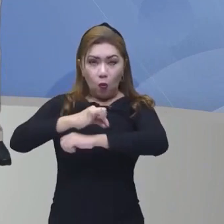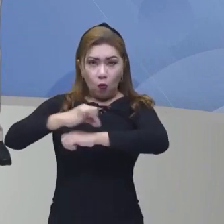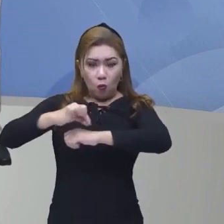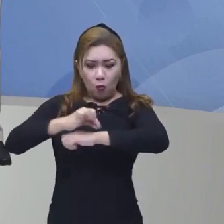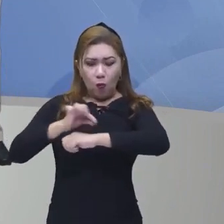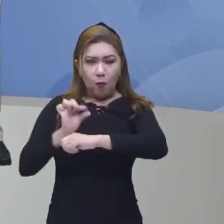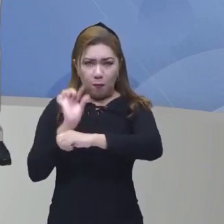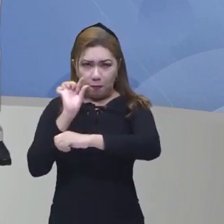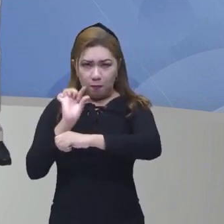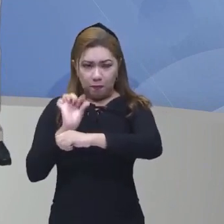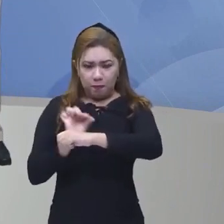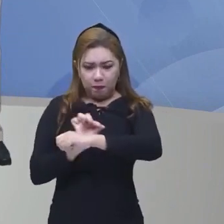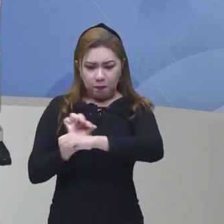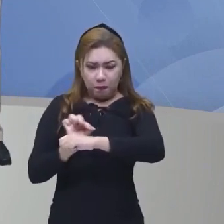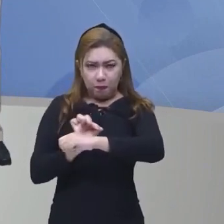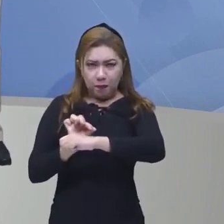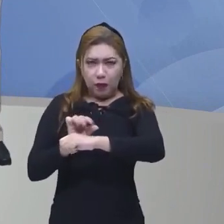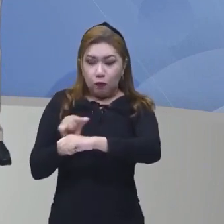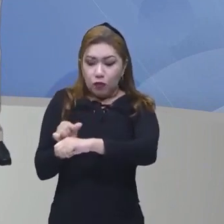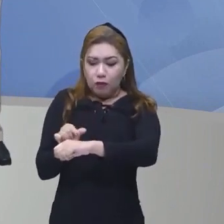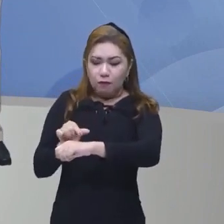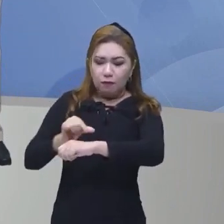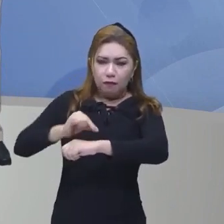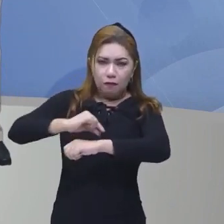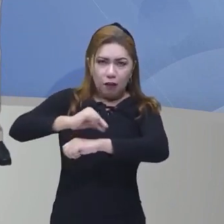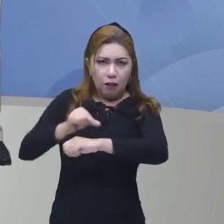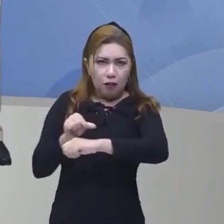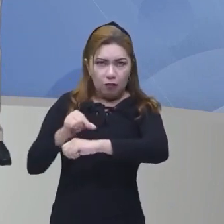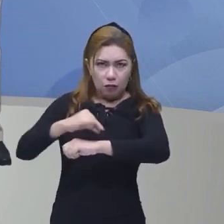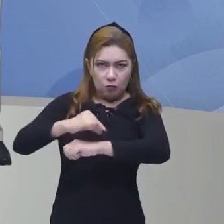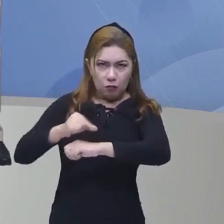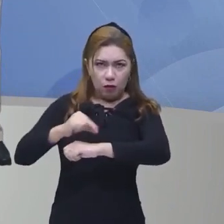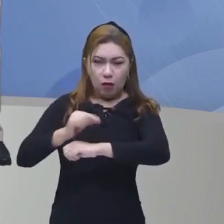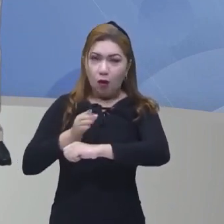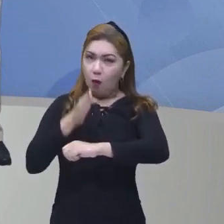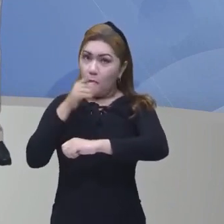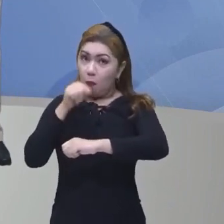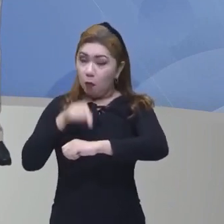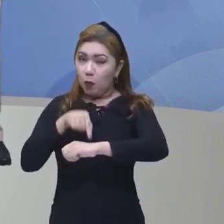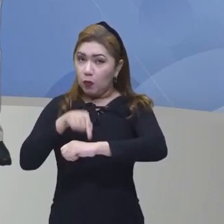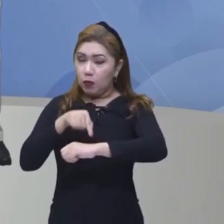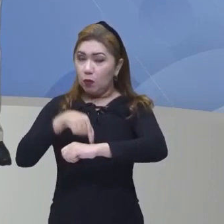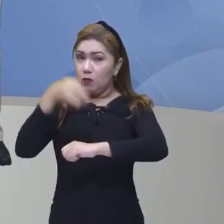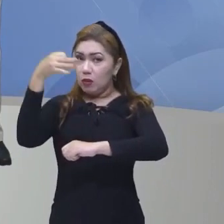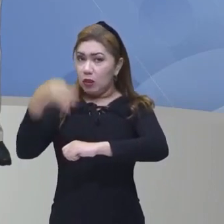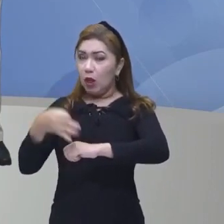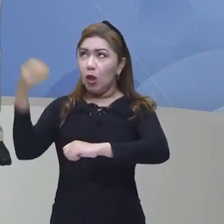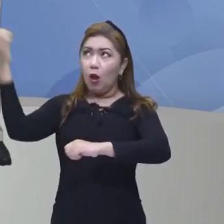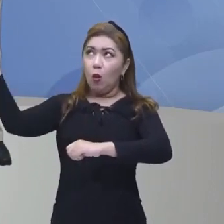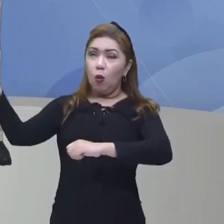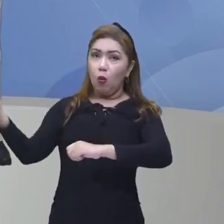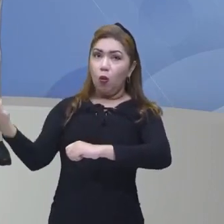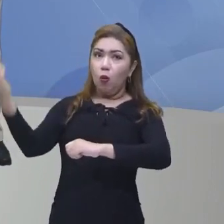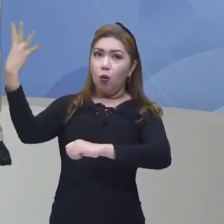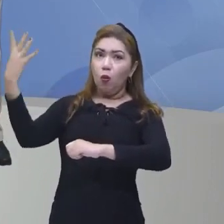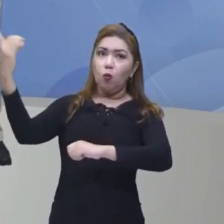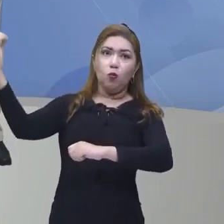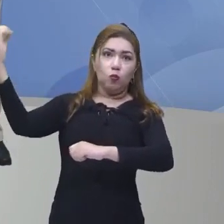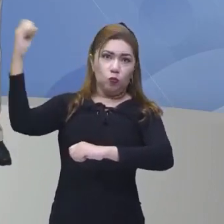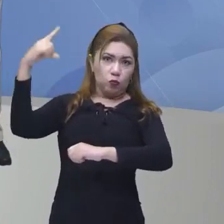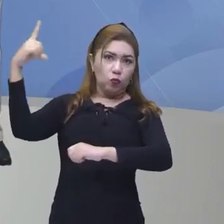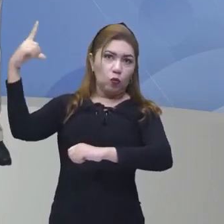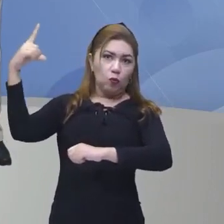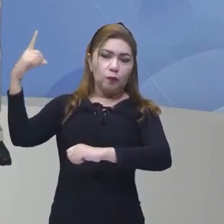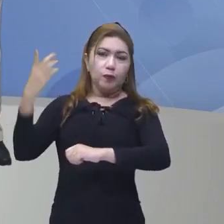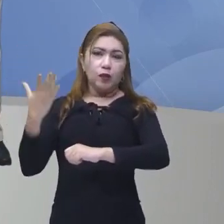graduar ela de acordo com uma hora exata, em determinada posição, quando já se tem a luz do dia. Da feita que você